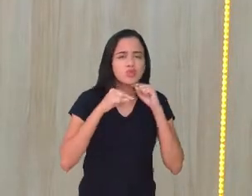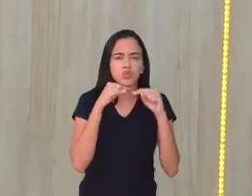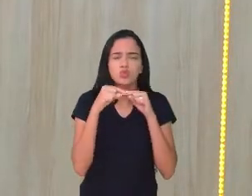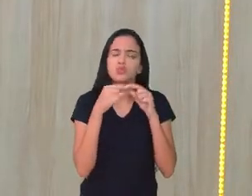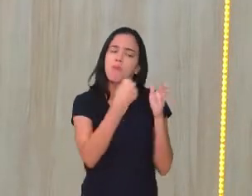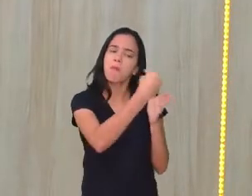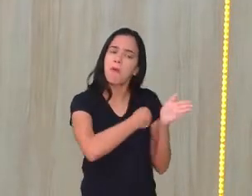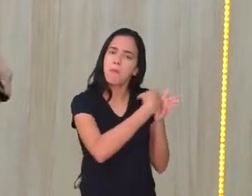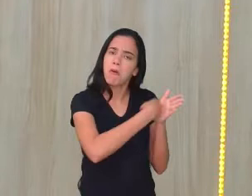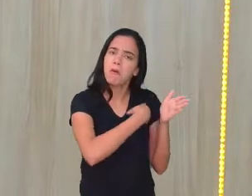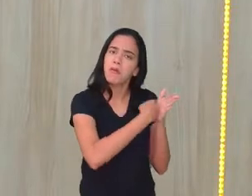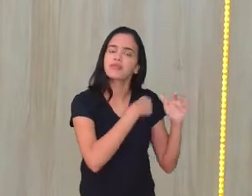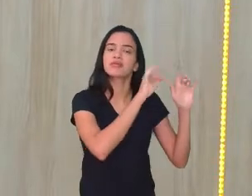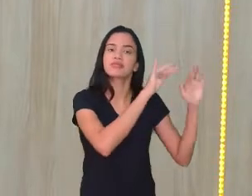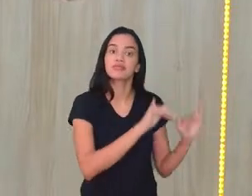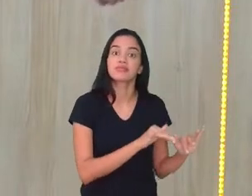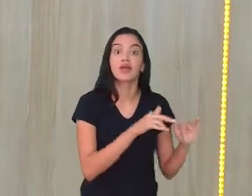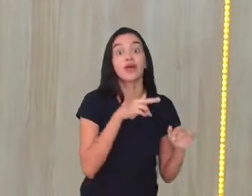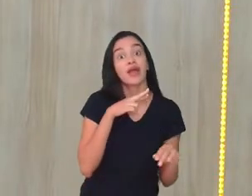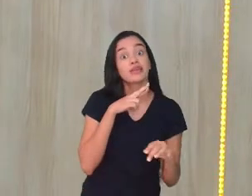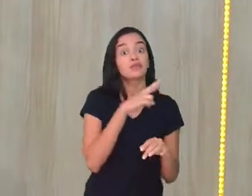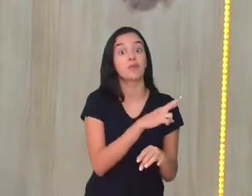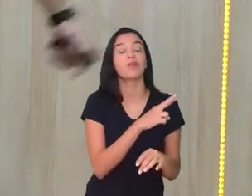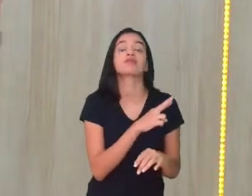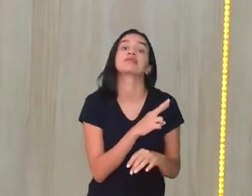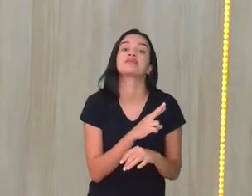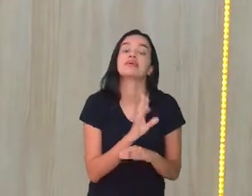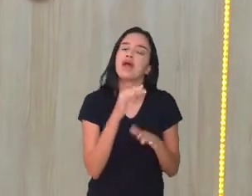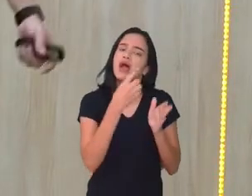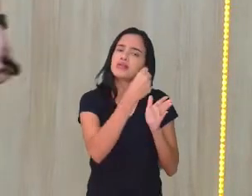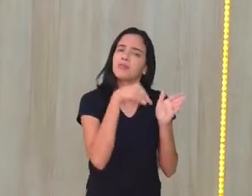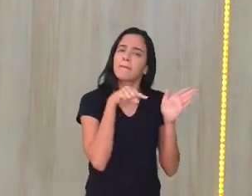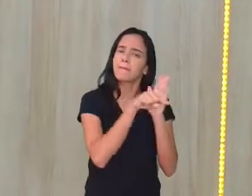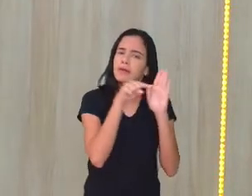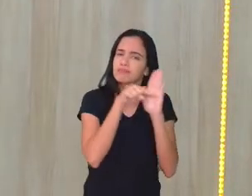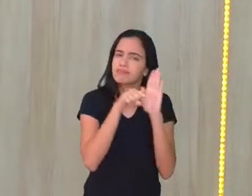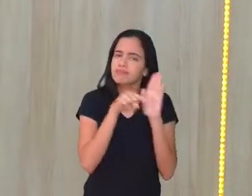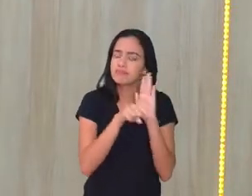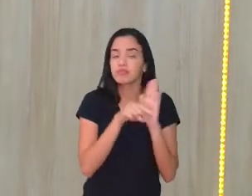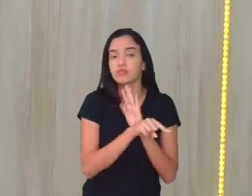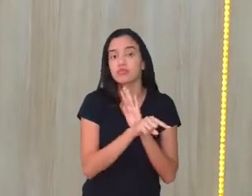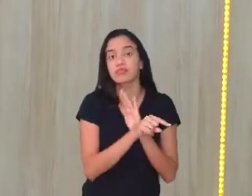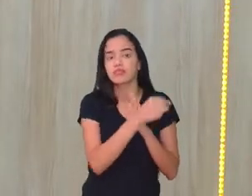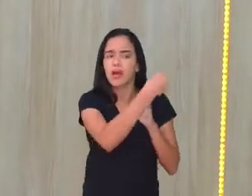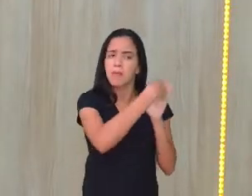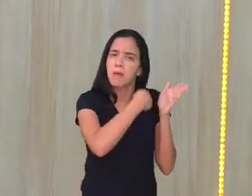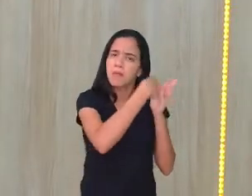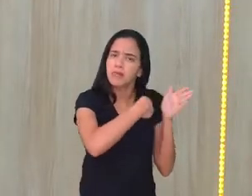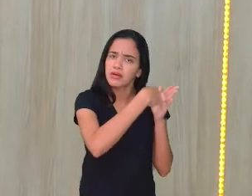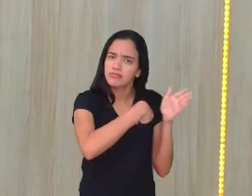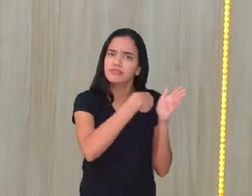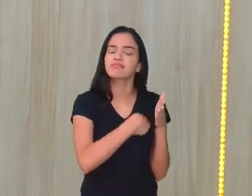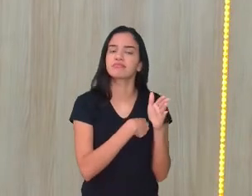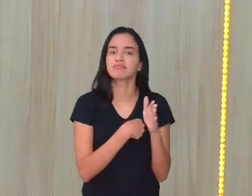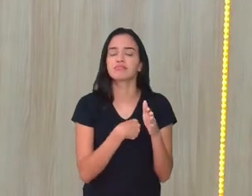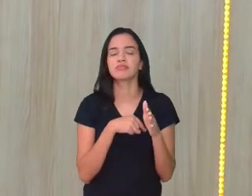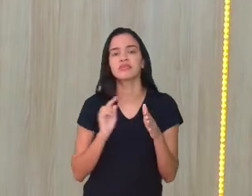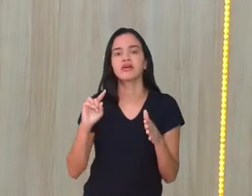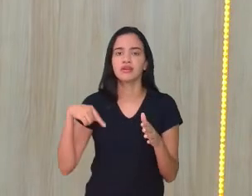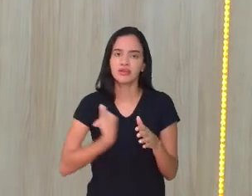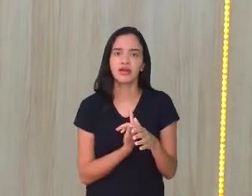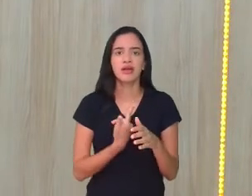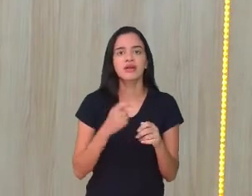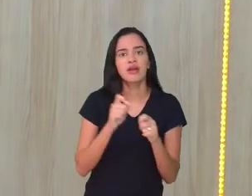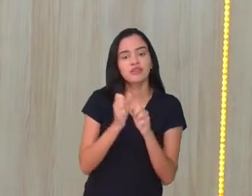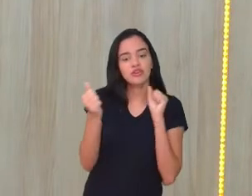ali no chat. Ela vai ou responder as questões, né, as perguntas de vocês, ou passar para mim também, que a gente vai